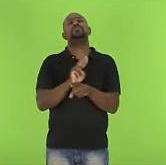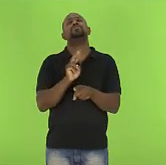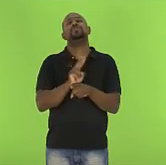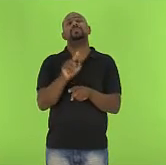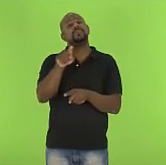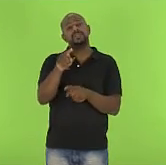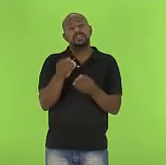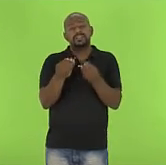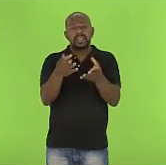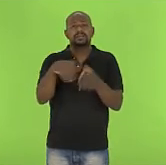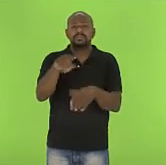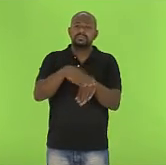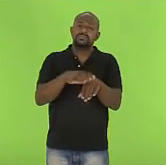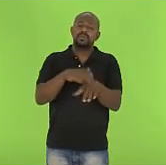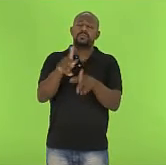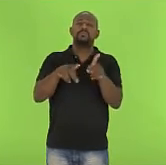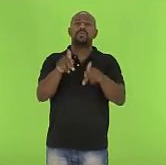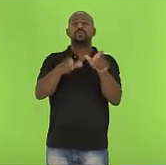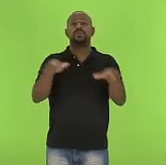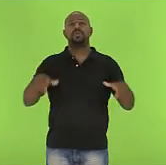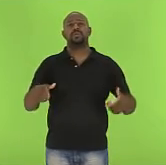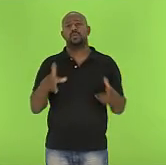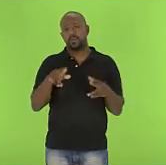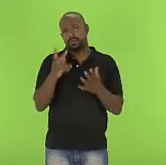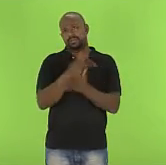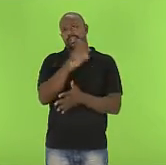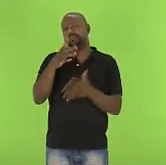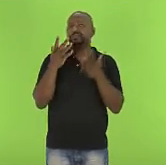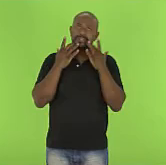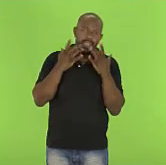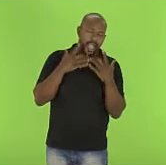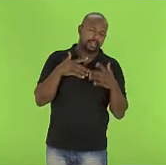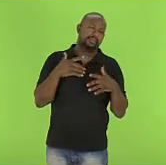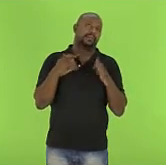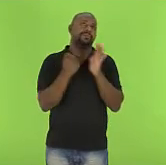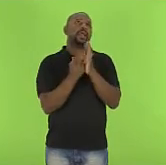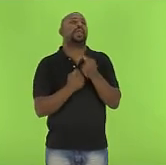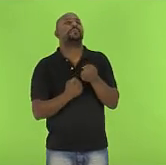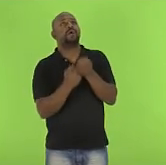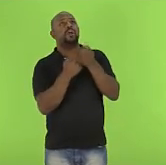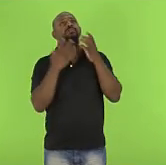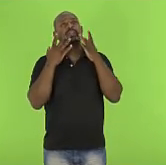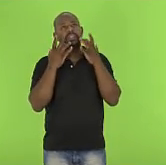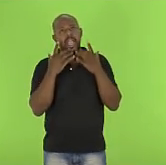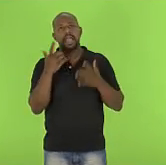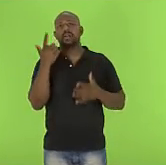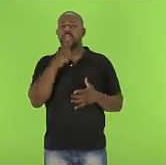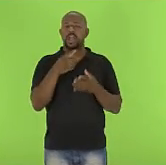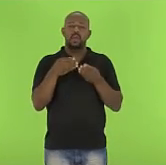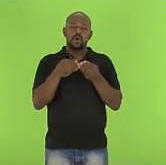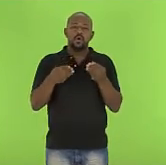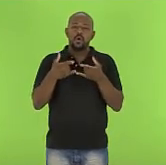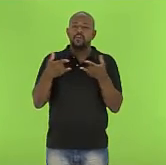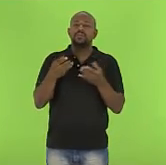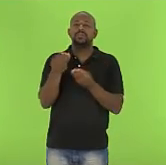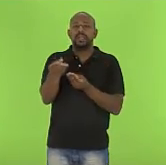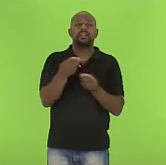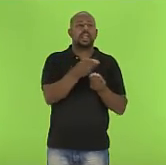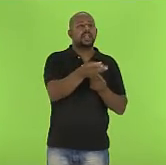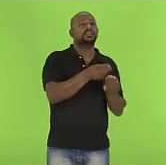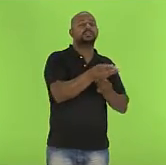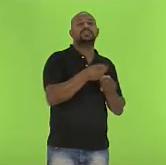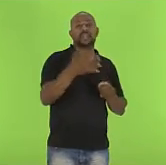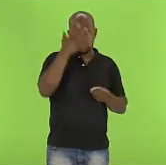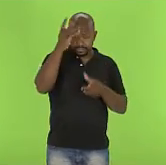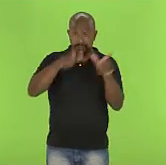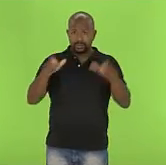uma forma para você dar para o seu próprio público, né? Como acontece no teatro, sei lá, uma marca que apoia um espetáculo ganha os convites para dar para o seu